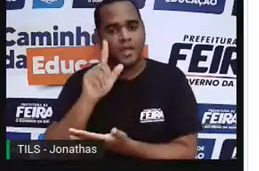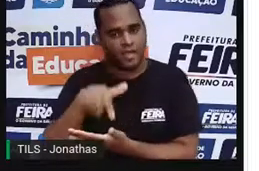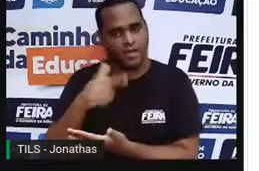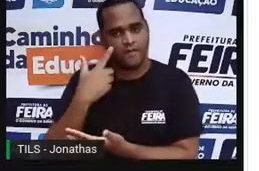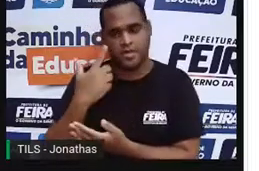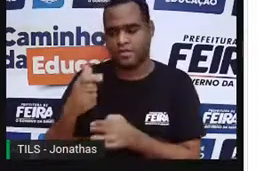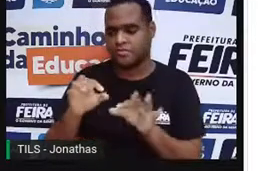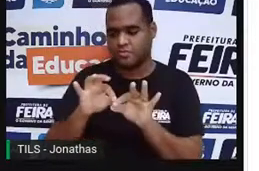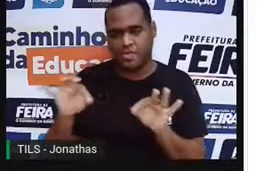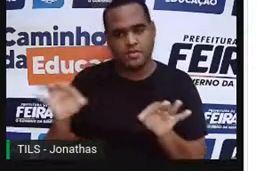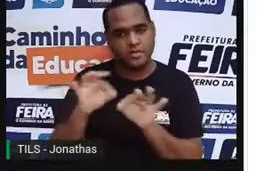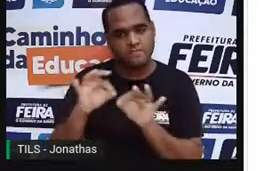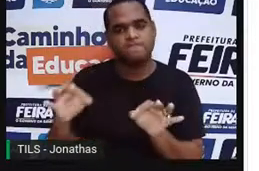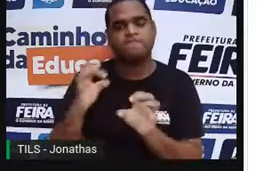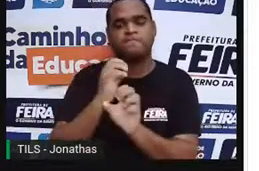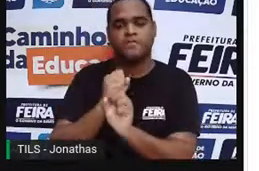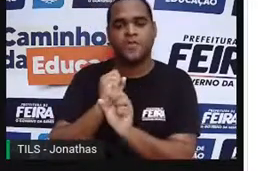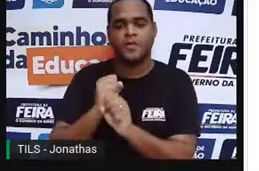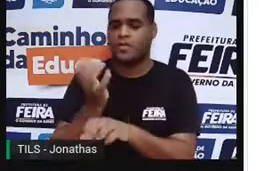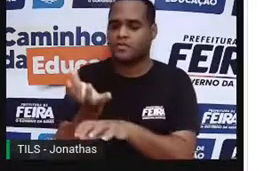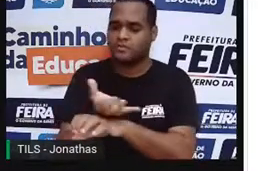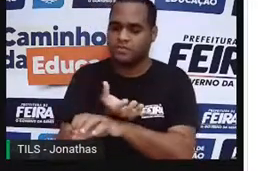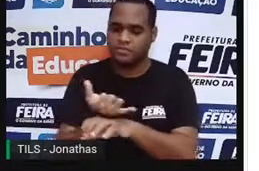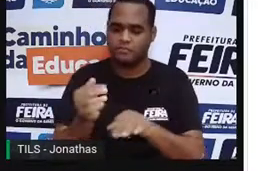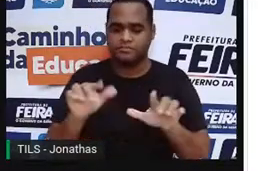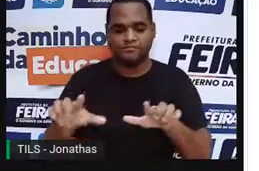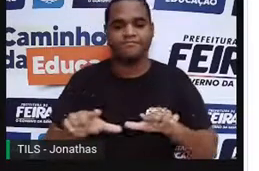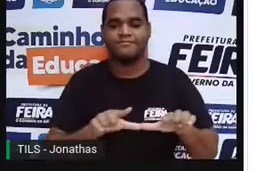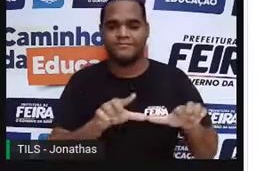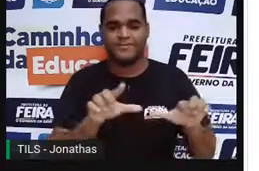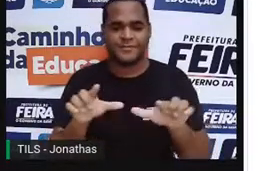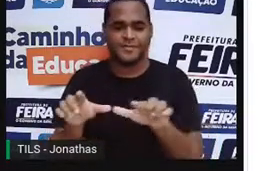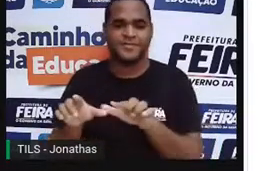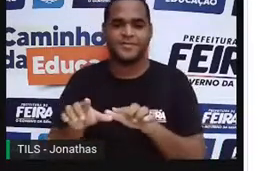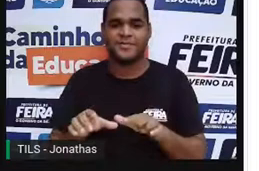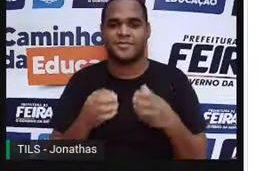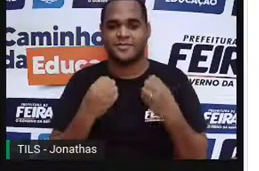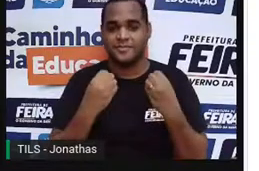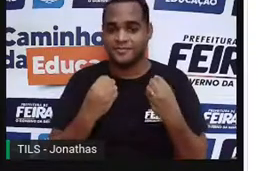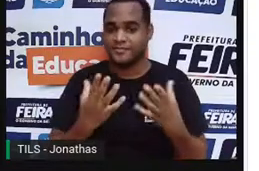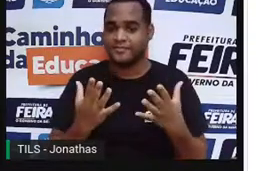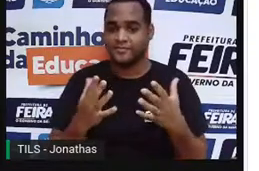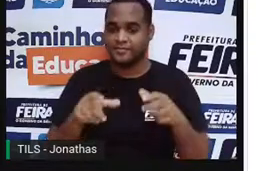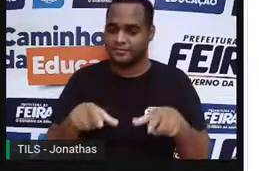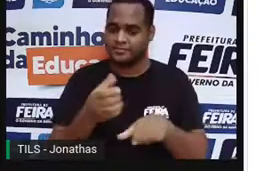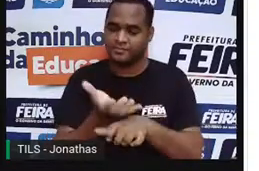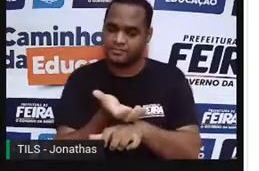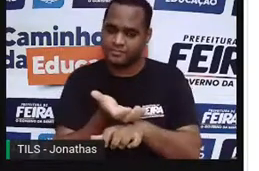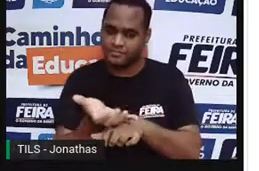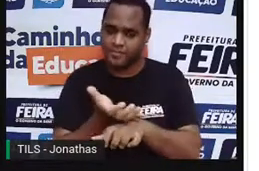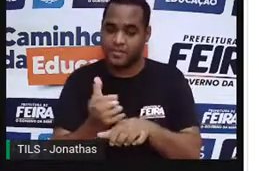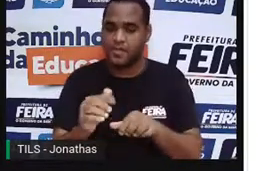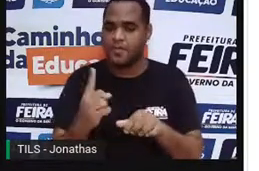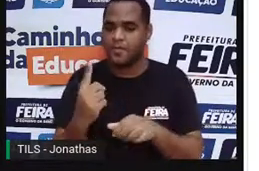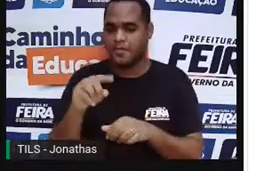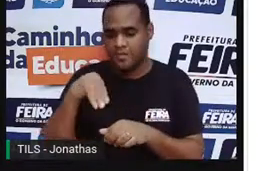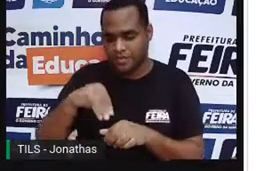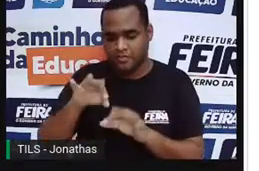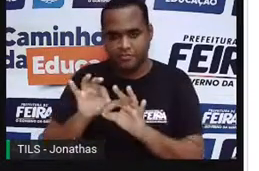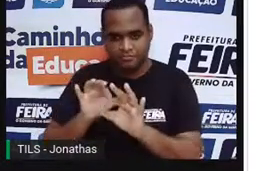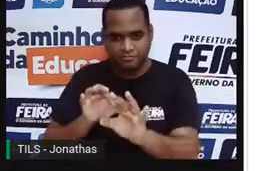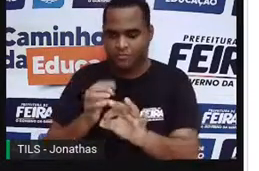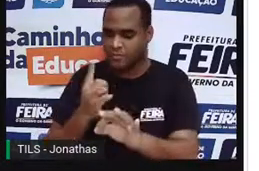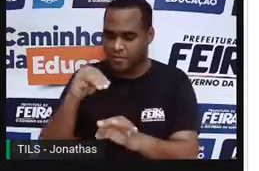da placa né das placas de grama considerando que cada placa quadrada de grama tenha um metro de comprimento e 1 de largura